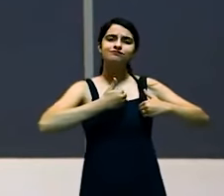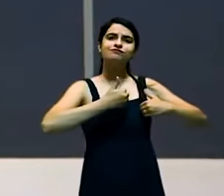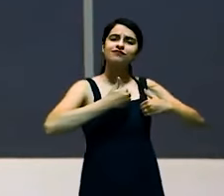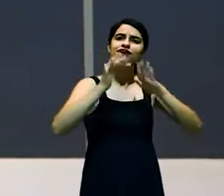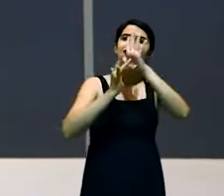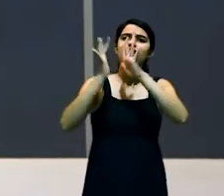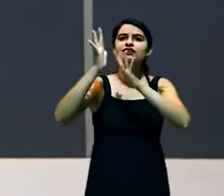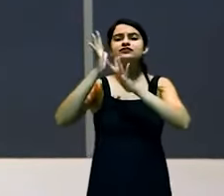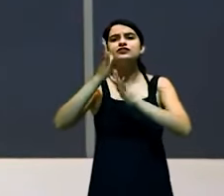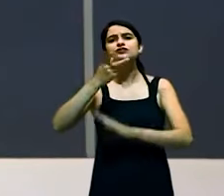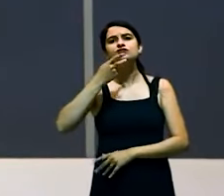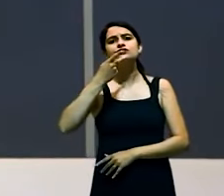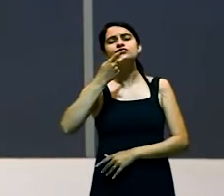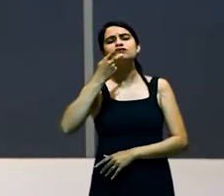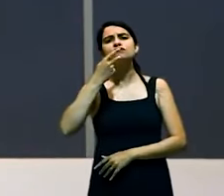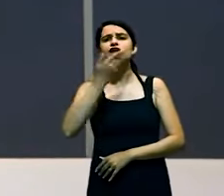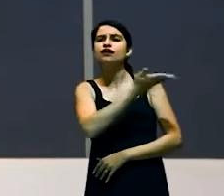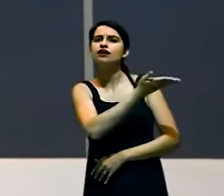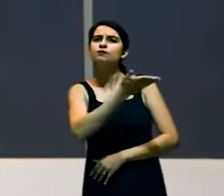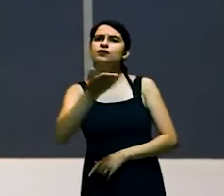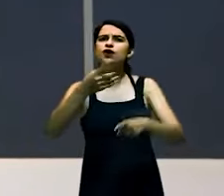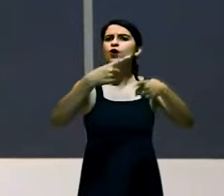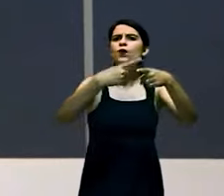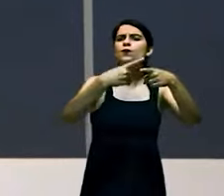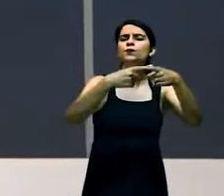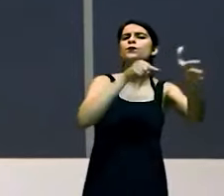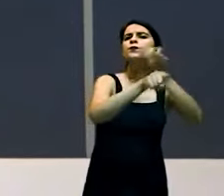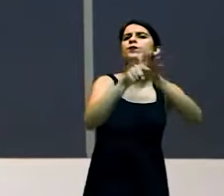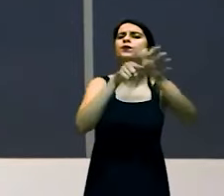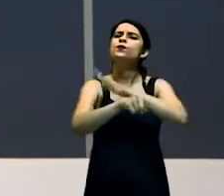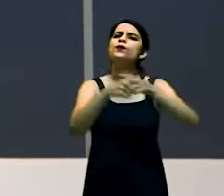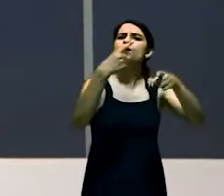E Jesus diz o seguinte para mim e para você: por que que você está inquieto?